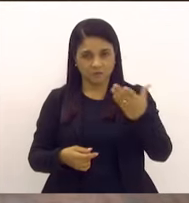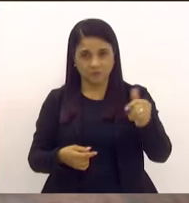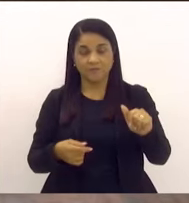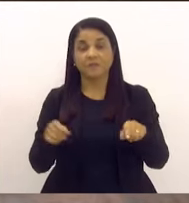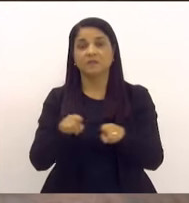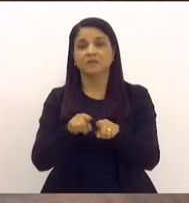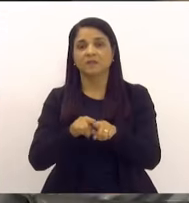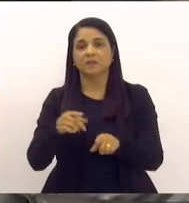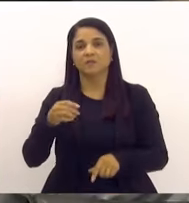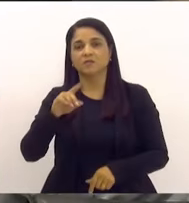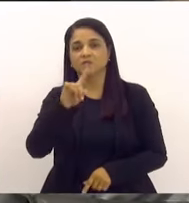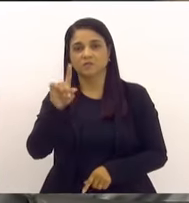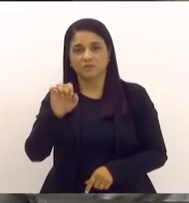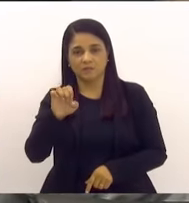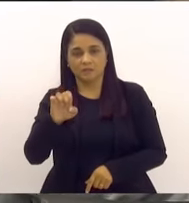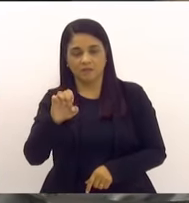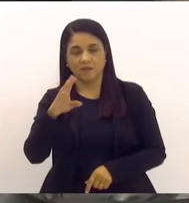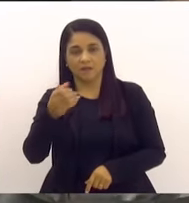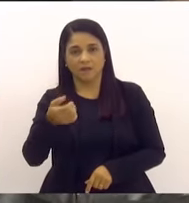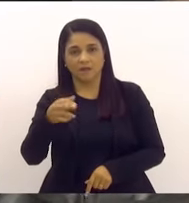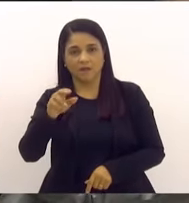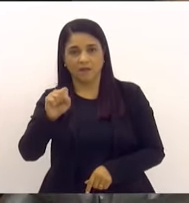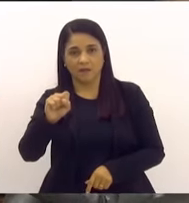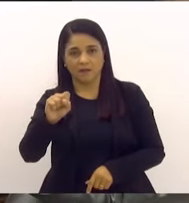obrigado, deputado Chico. Gostaria de pedir...